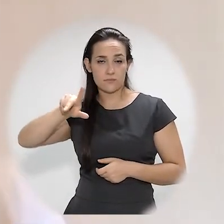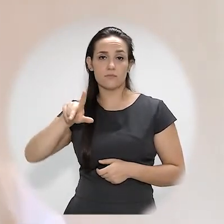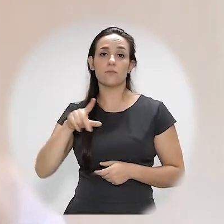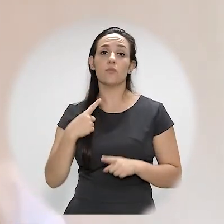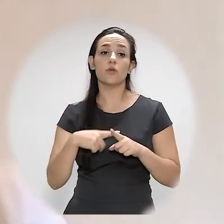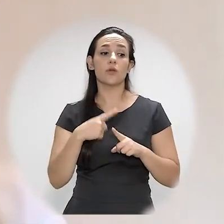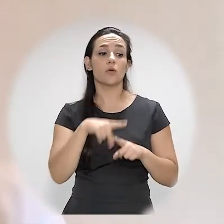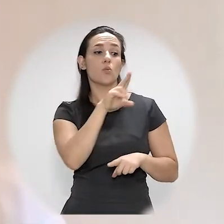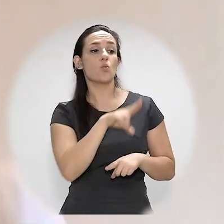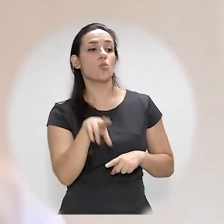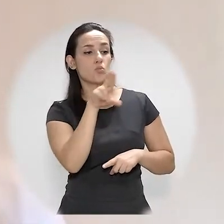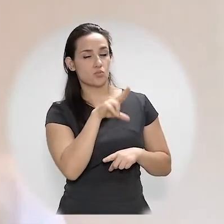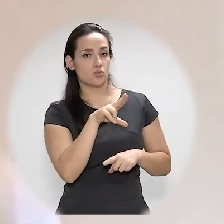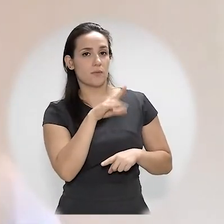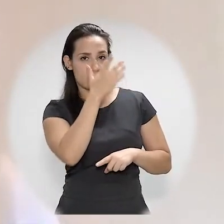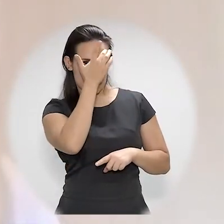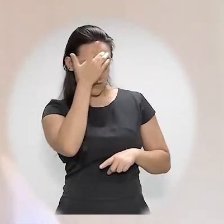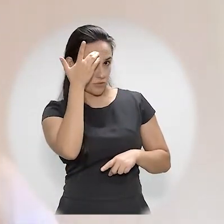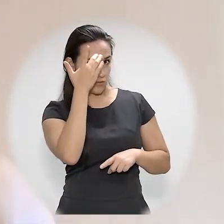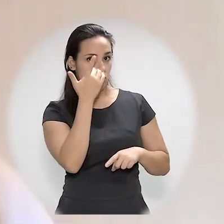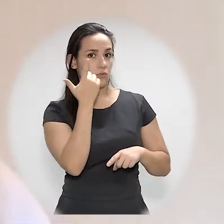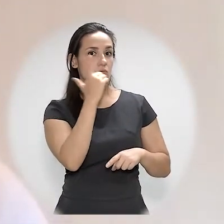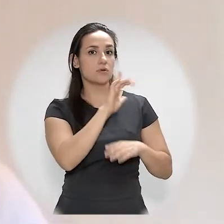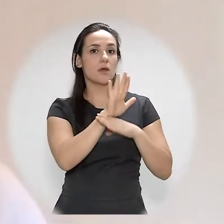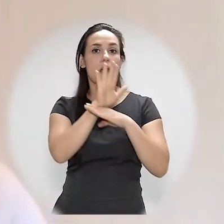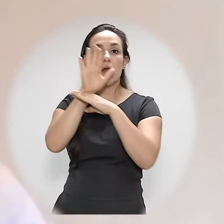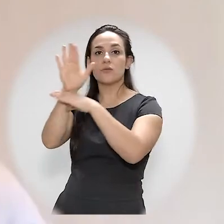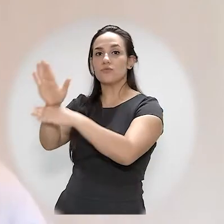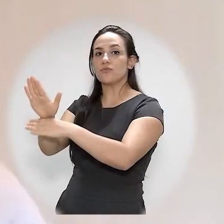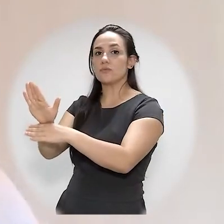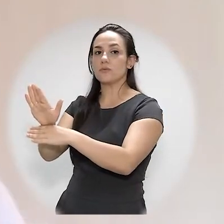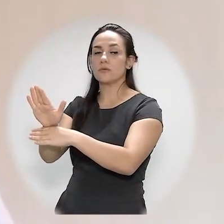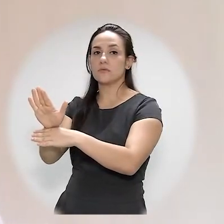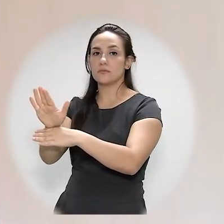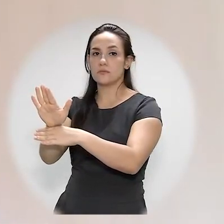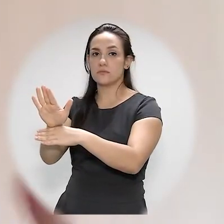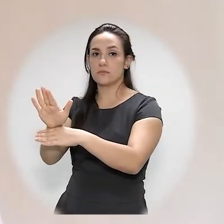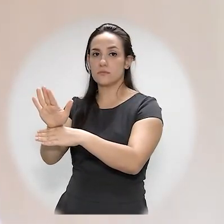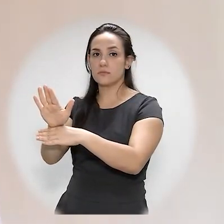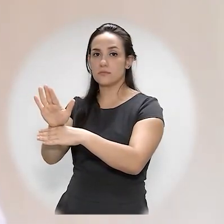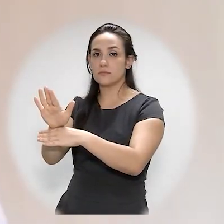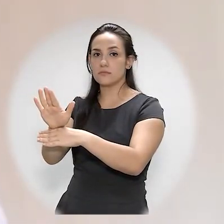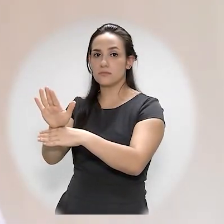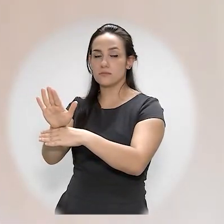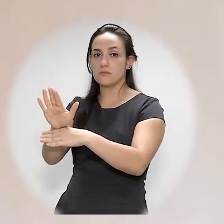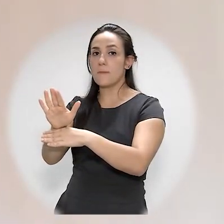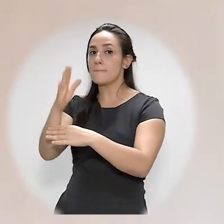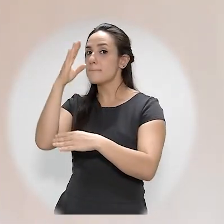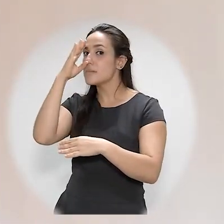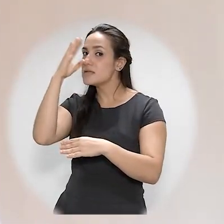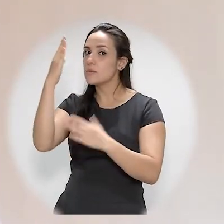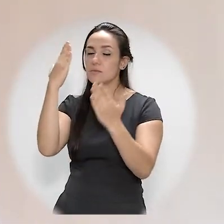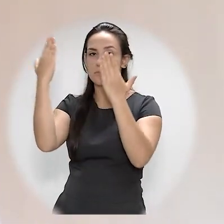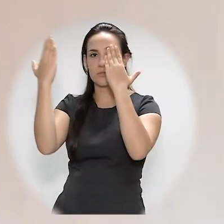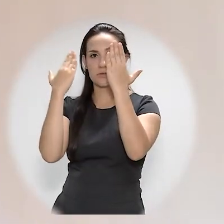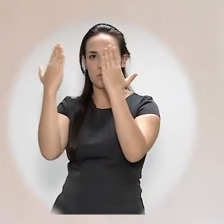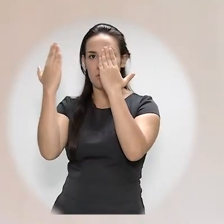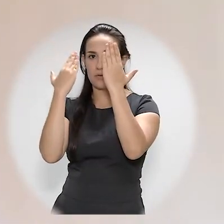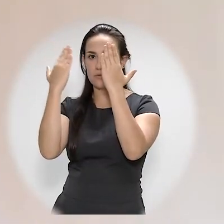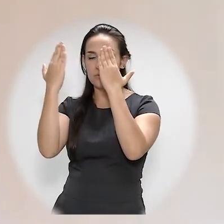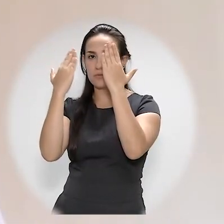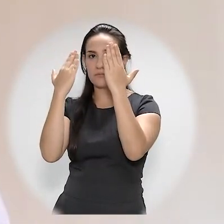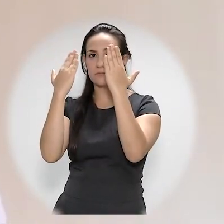de otimização de recursos humanos para dar um suporte,